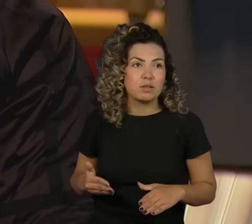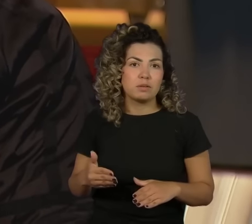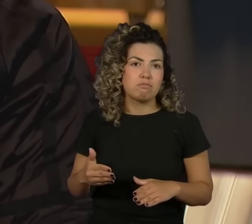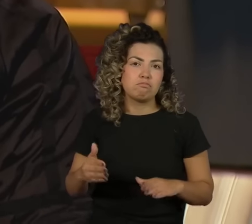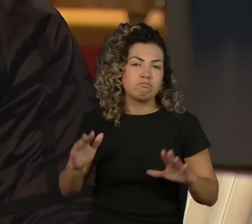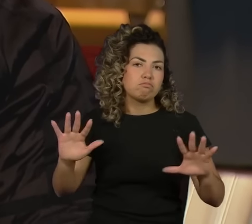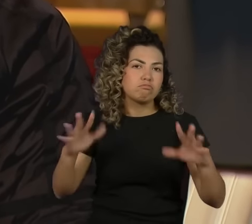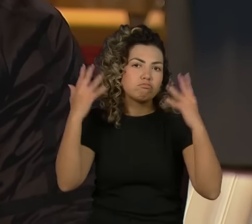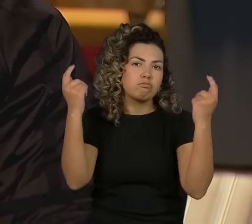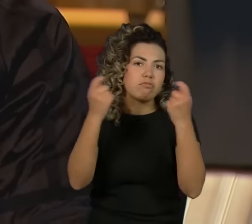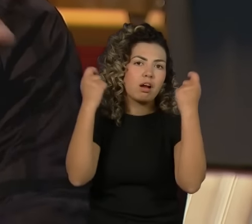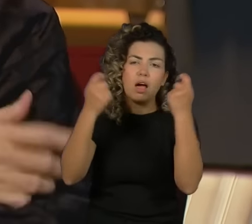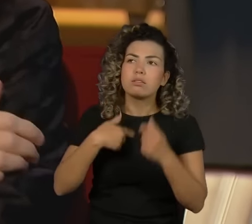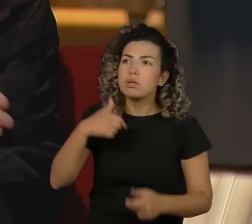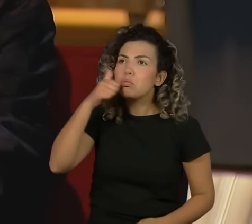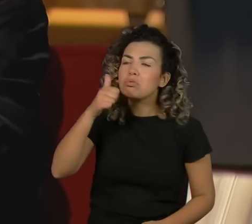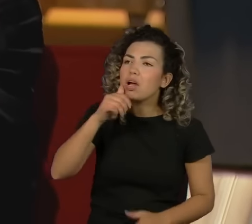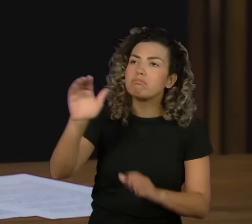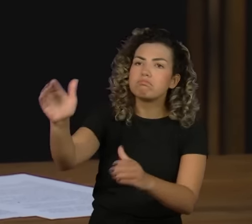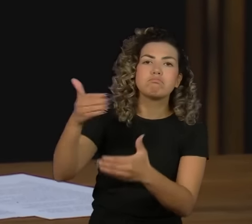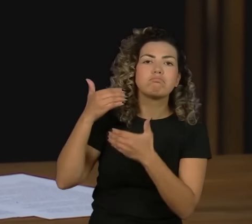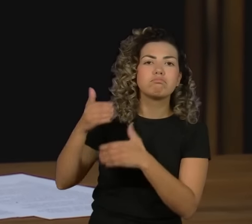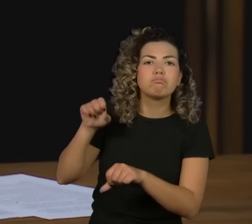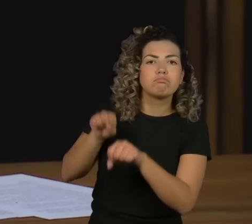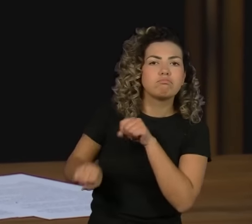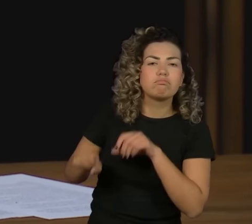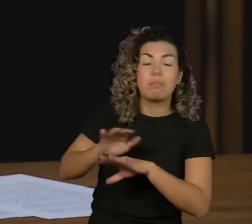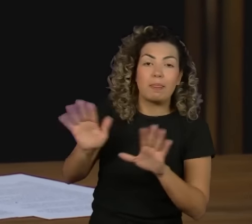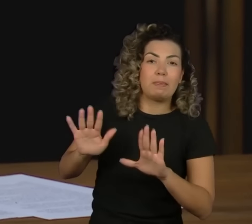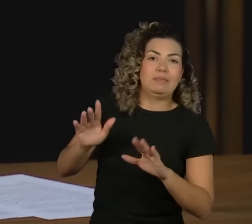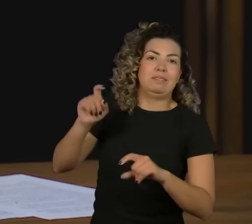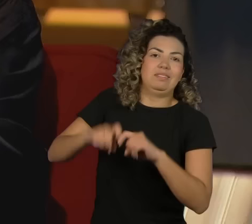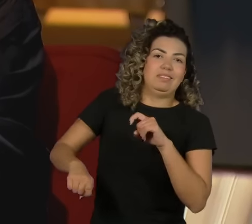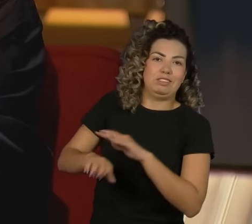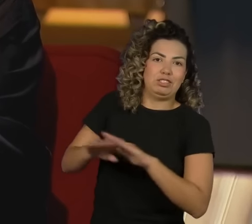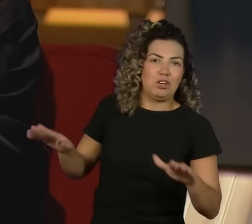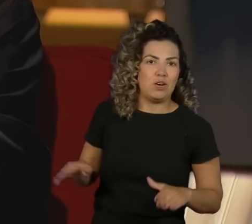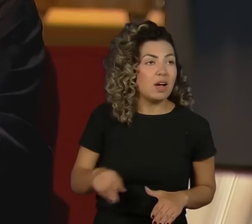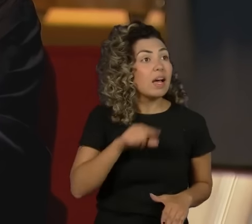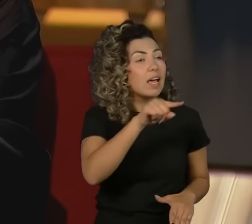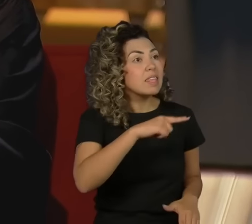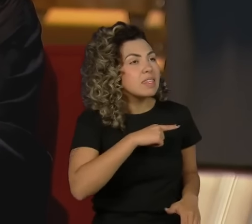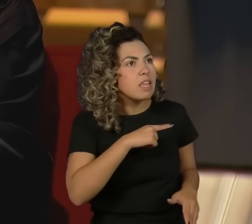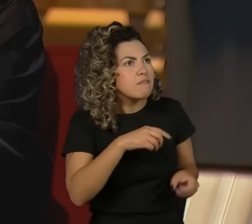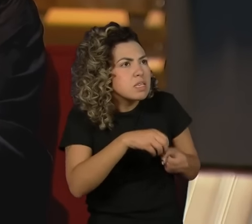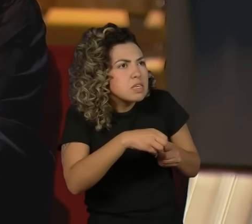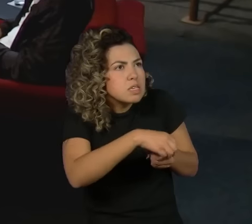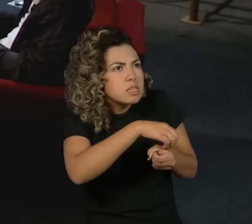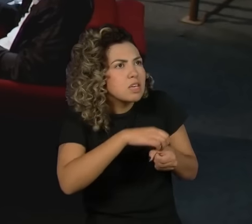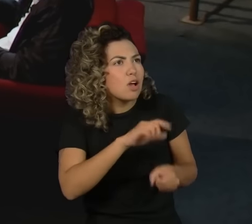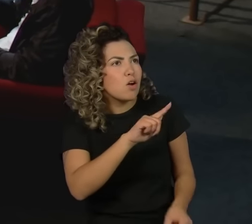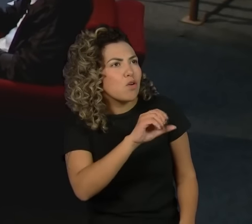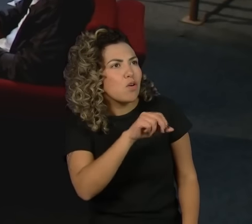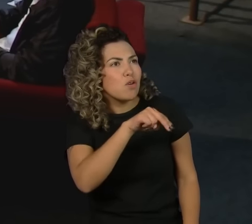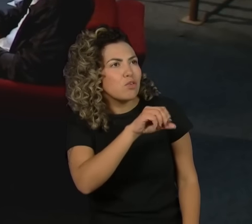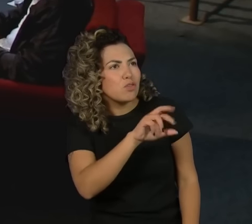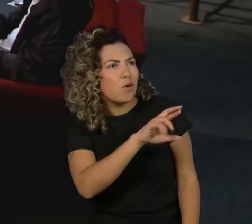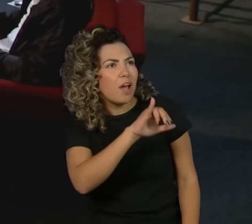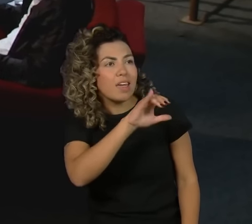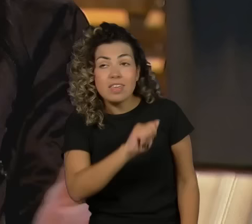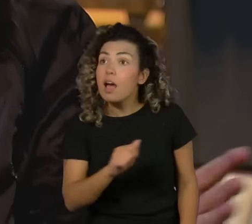mulher. Olha Foi isso só. que aconteceu. Essa é a época da gonorreia. A gonorreia, tive muita. Teve? Tive muita gonorreia. Aí você tomava